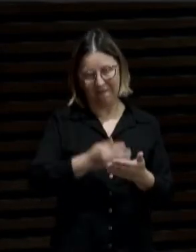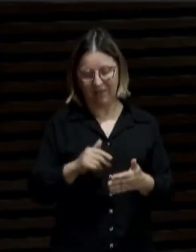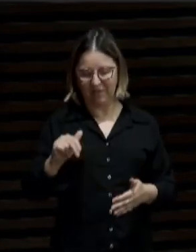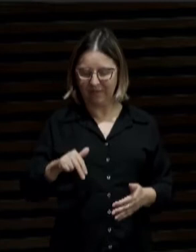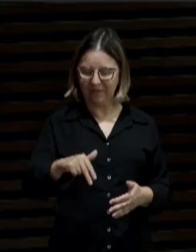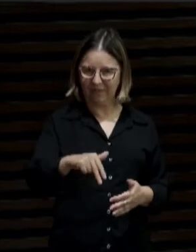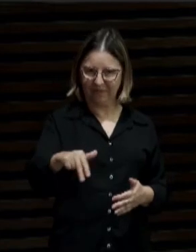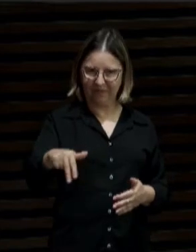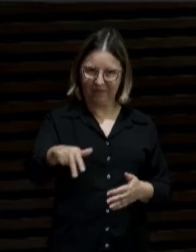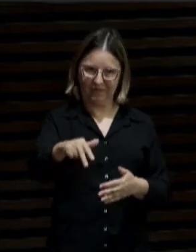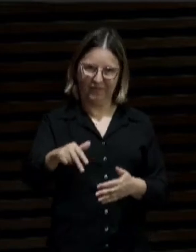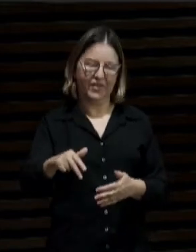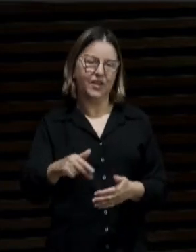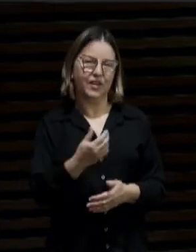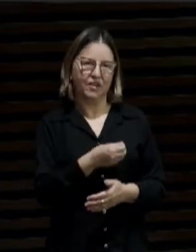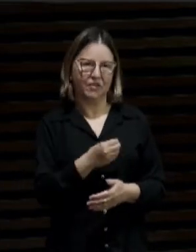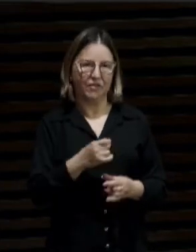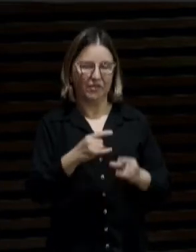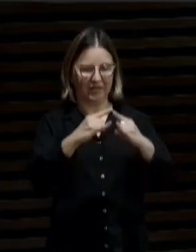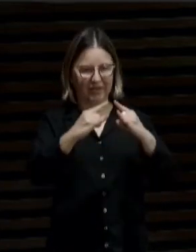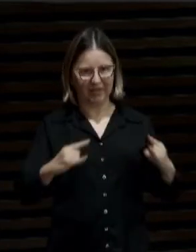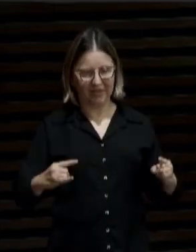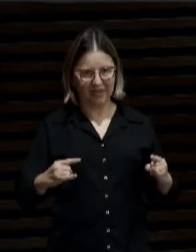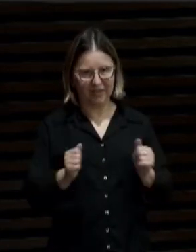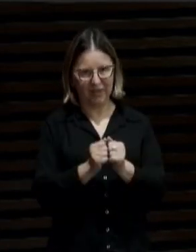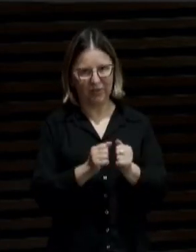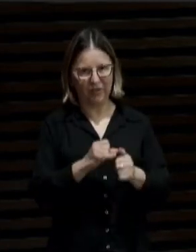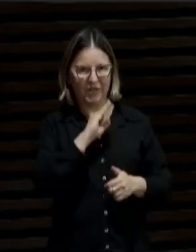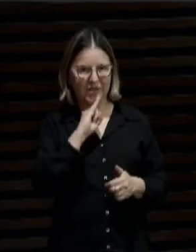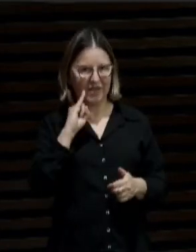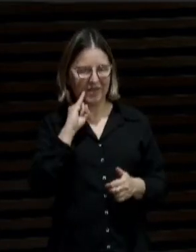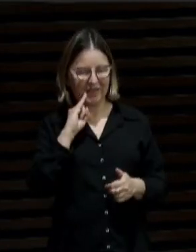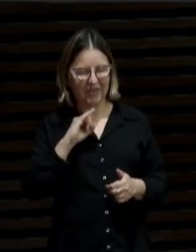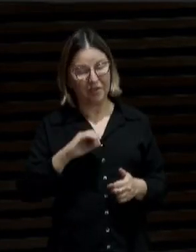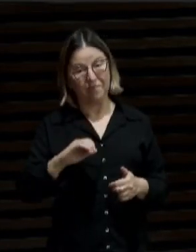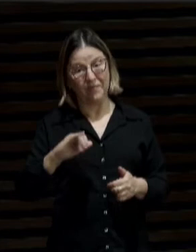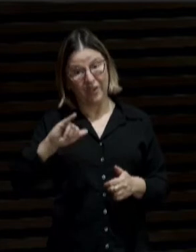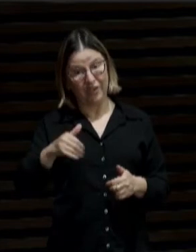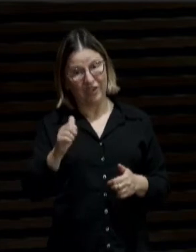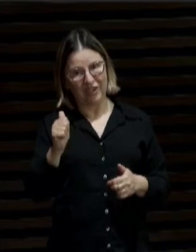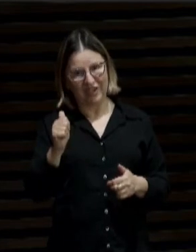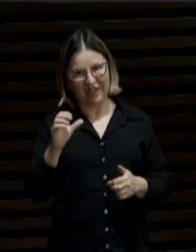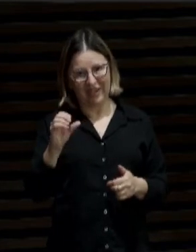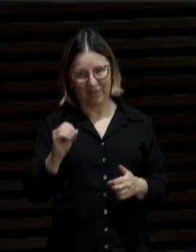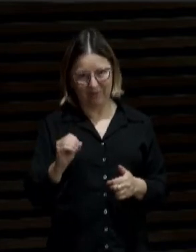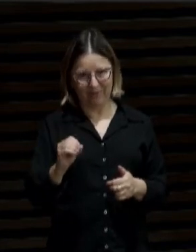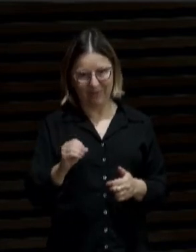alheia, habitando em tendas com Isaque e Jacó, herdeiros com ele da mesma promessa.